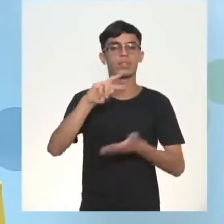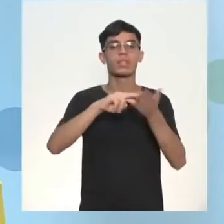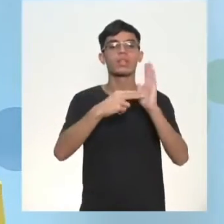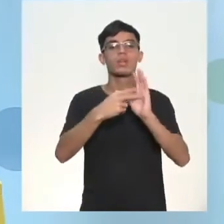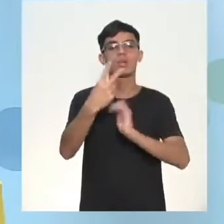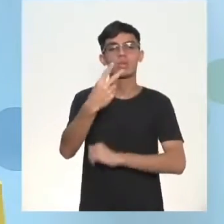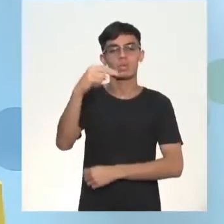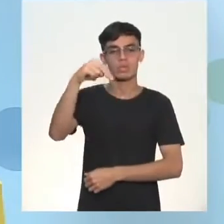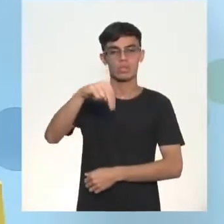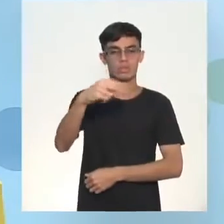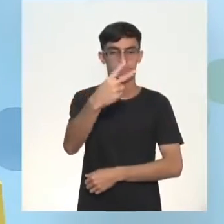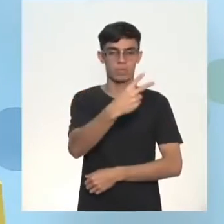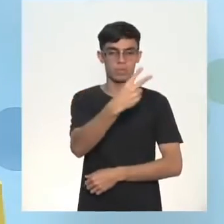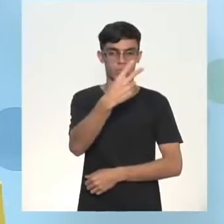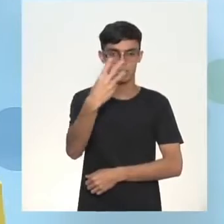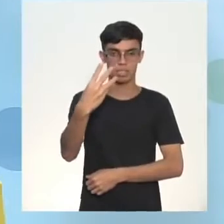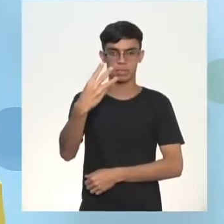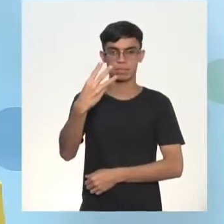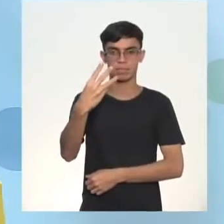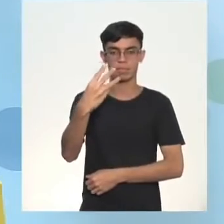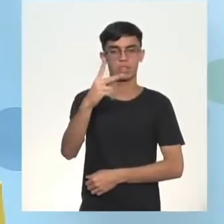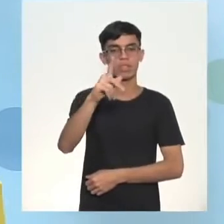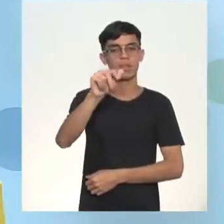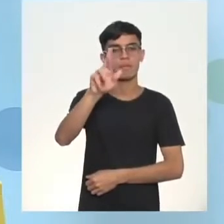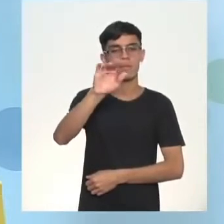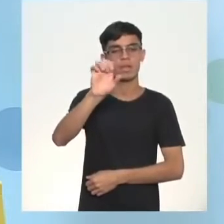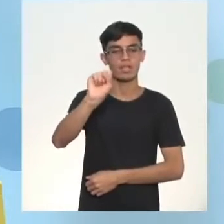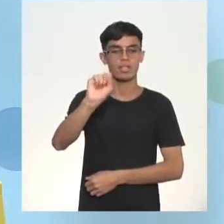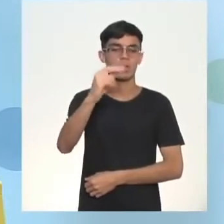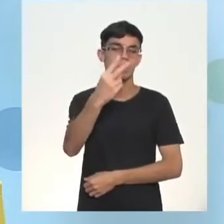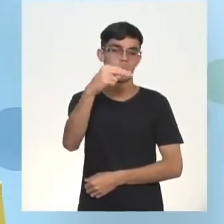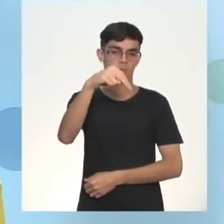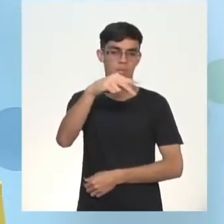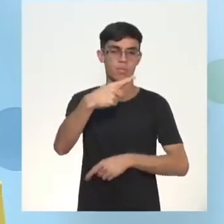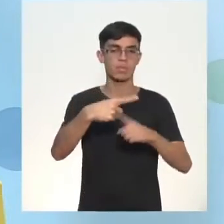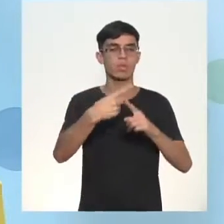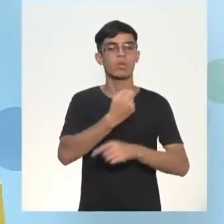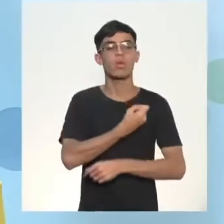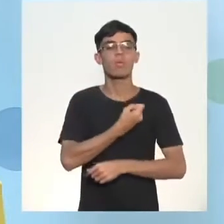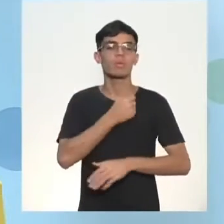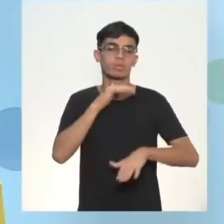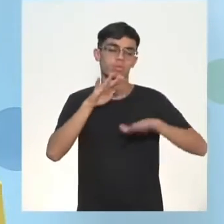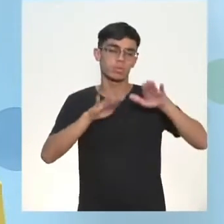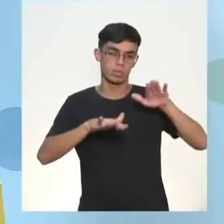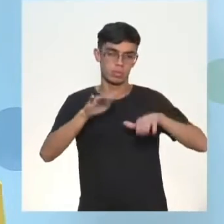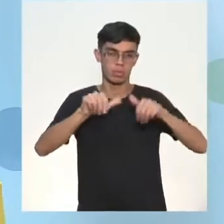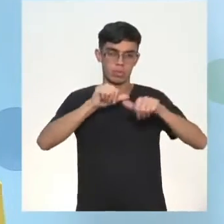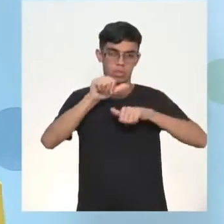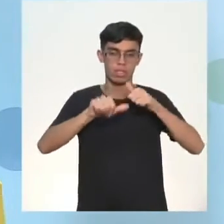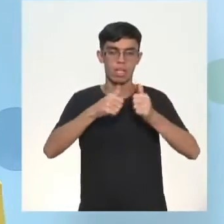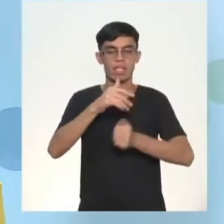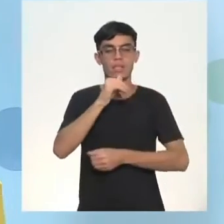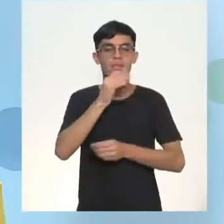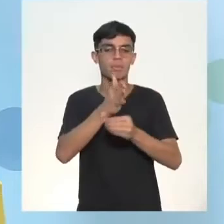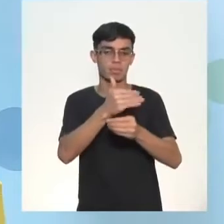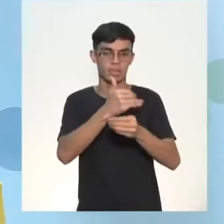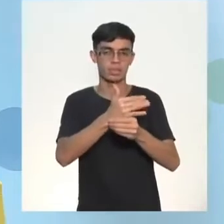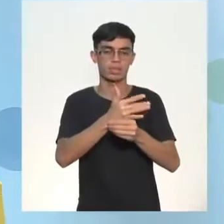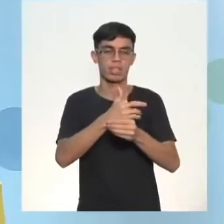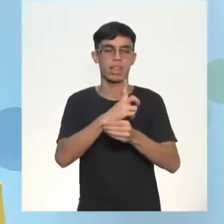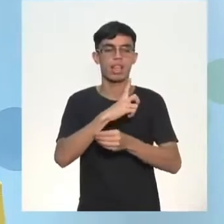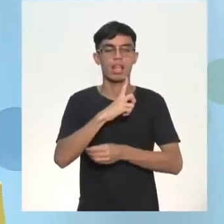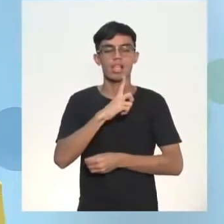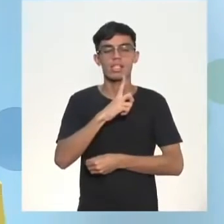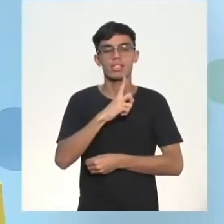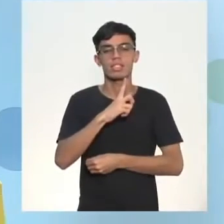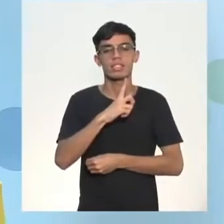São 23 em pares. Né? Por que 2N? Porque esse número pode variar de espécie para espécie. Por exemplo, a batata. A batata